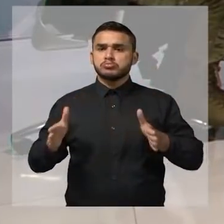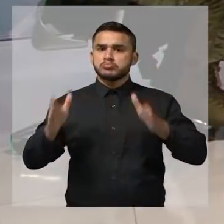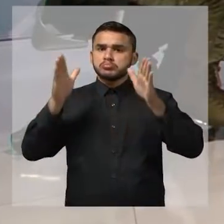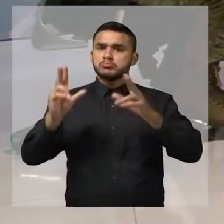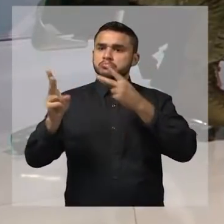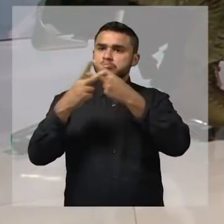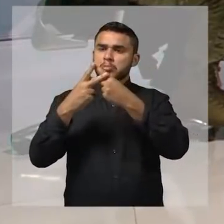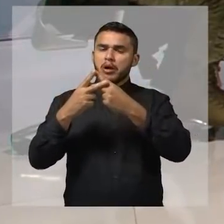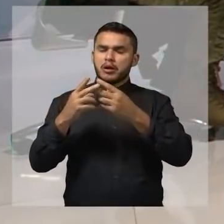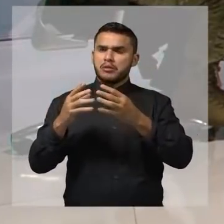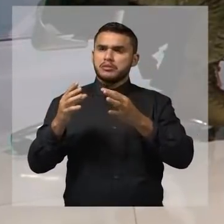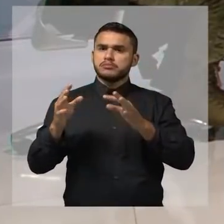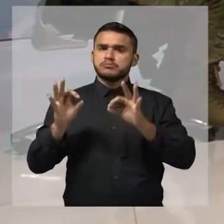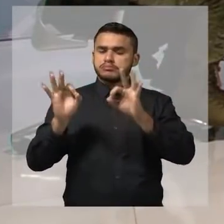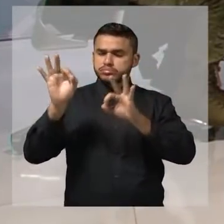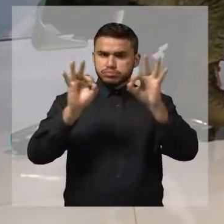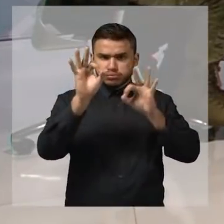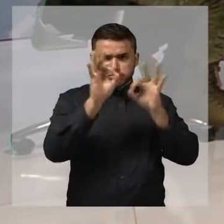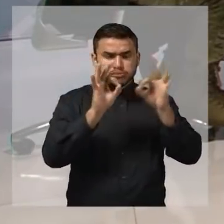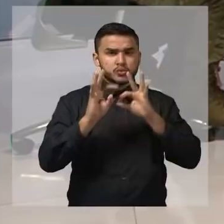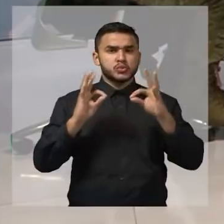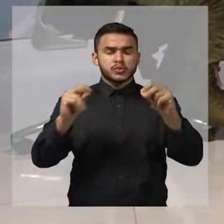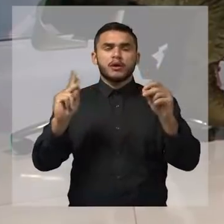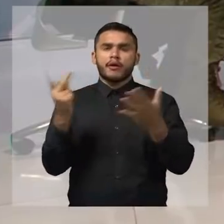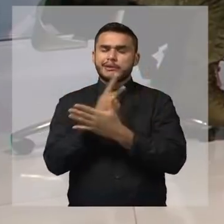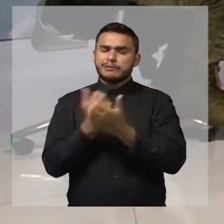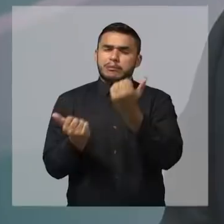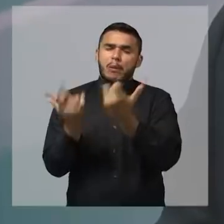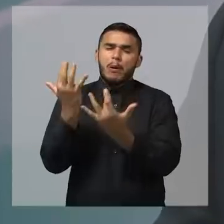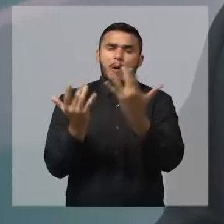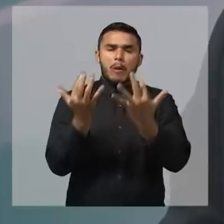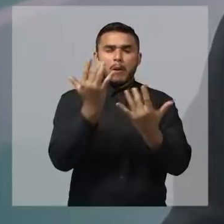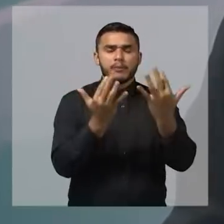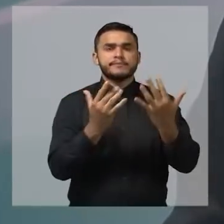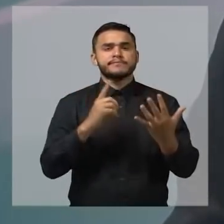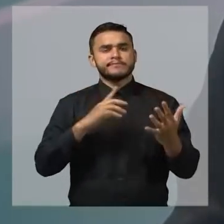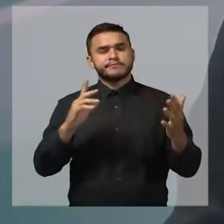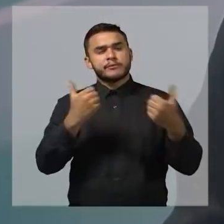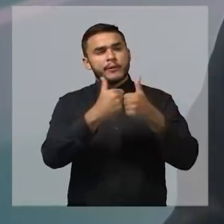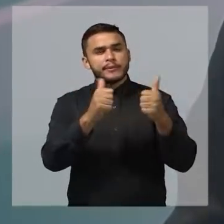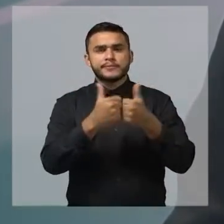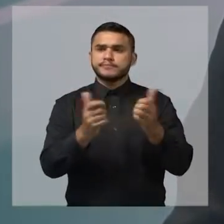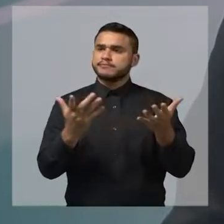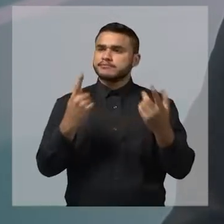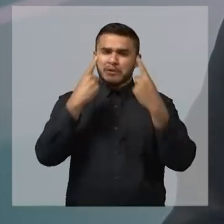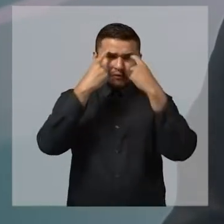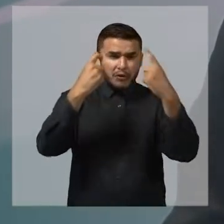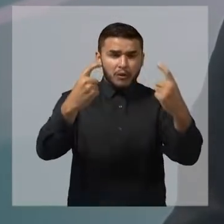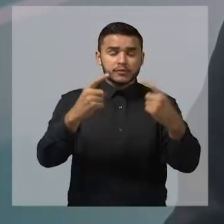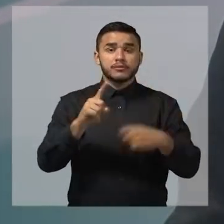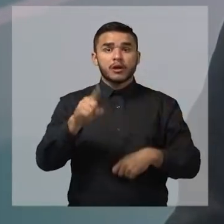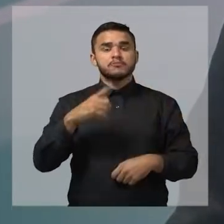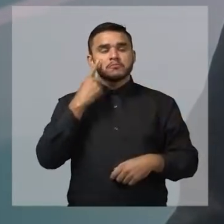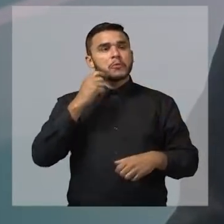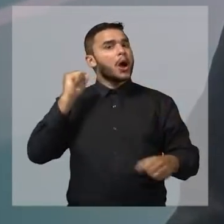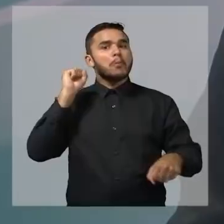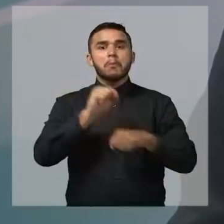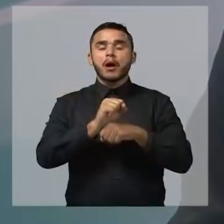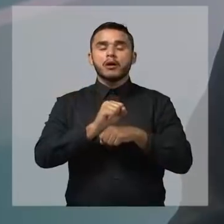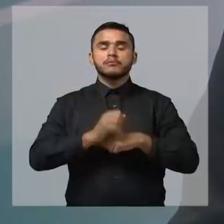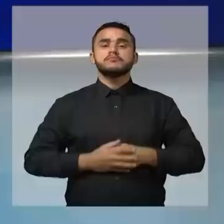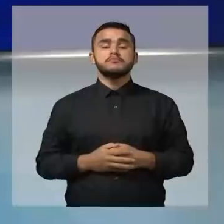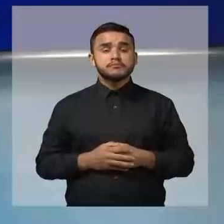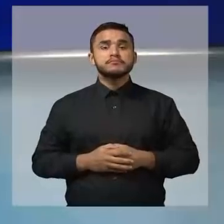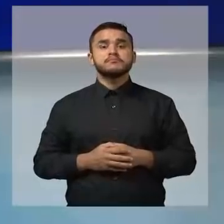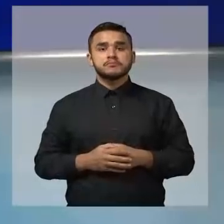todos aqueles episódios de violência que se abateram aqui, a partir exatamente do interior das